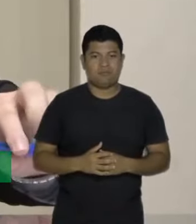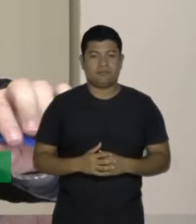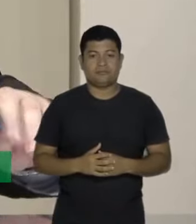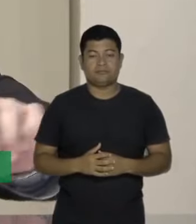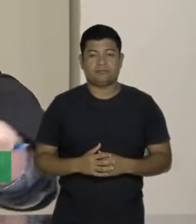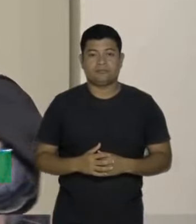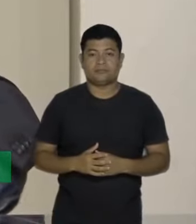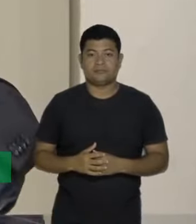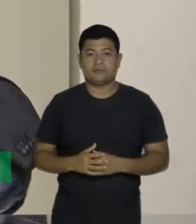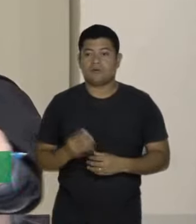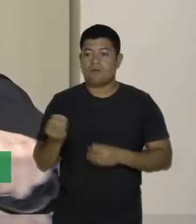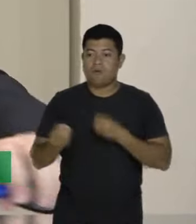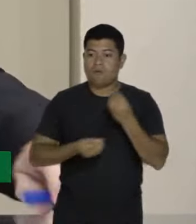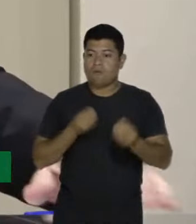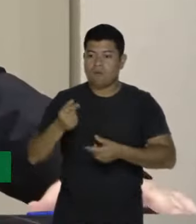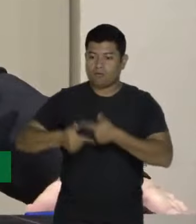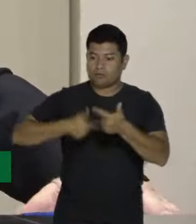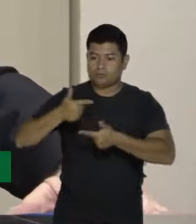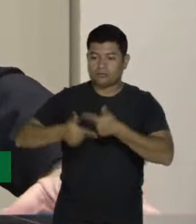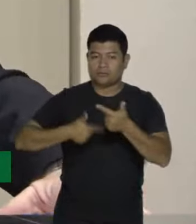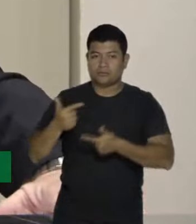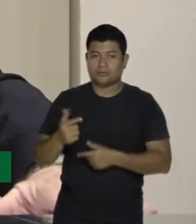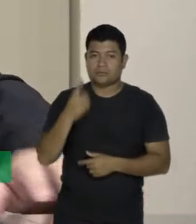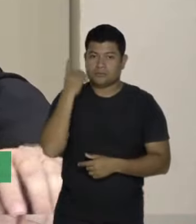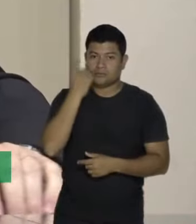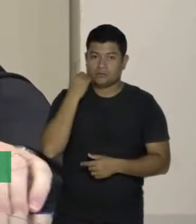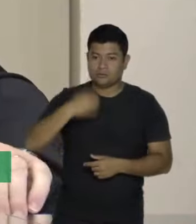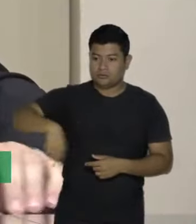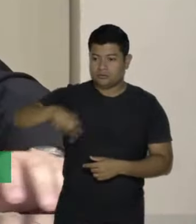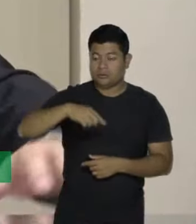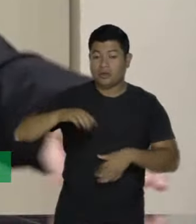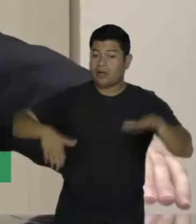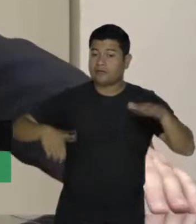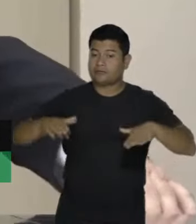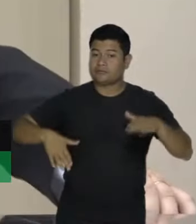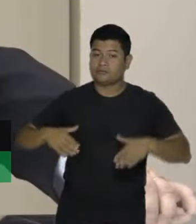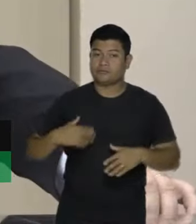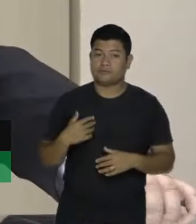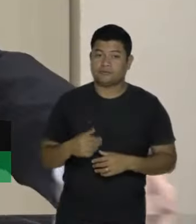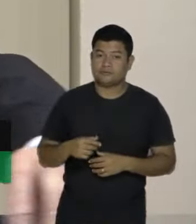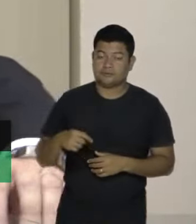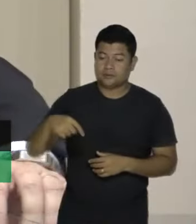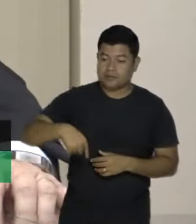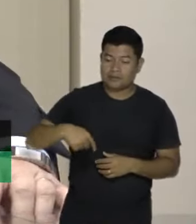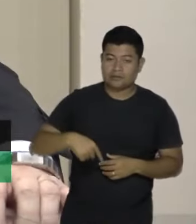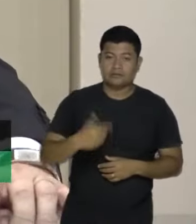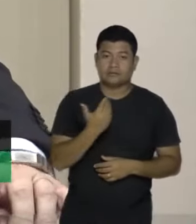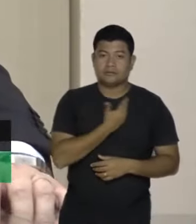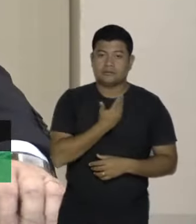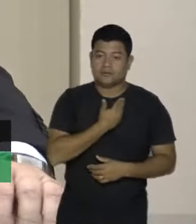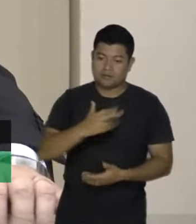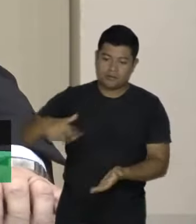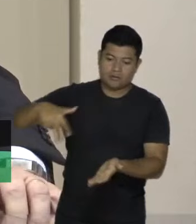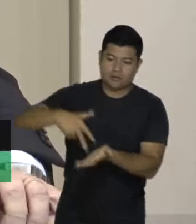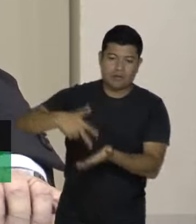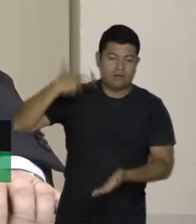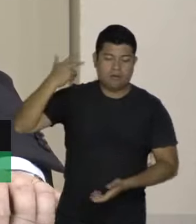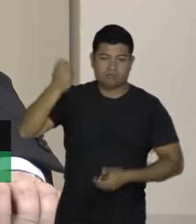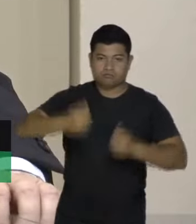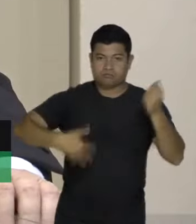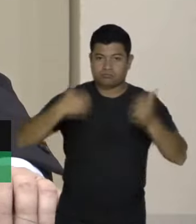a forma de trabalho dos deputados. Nós temos colegas que gostam da tribuna, colegas